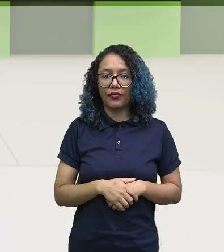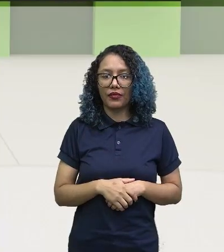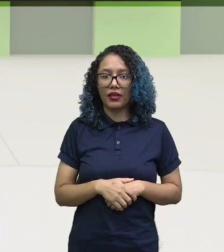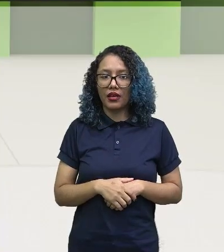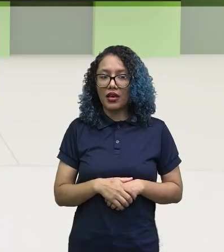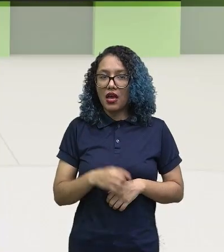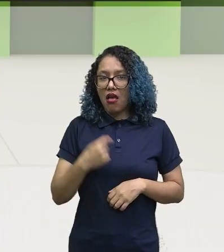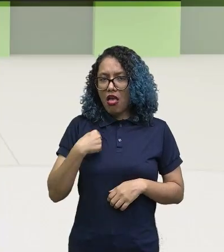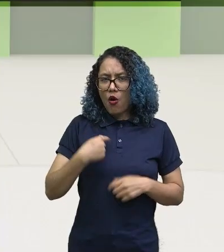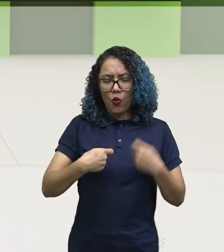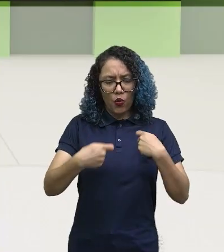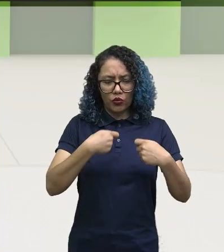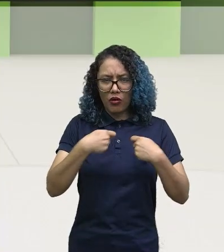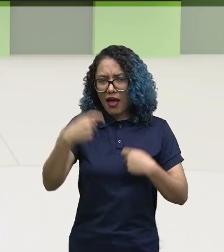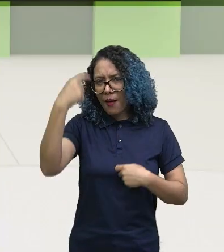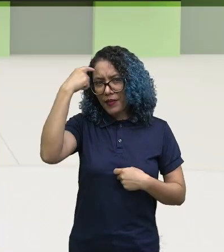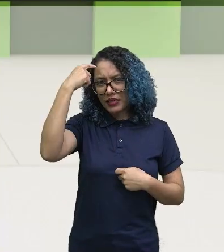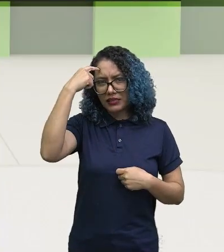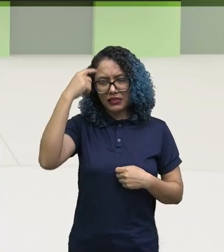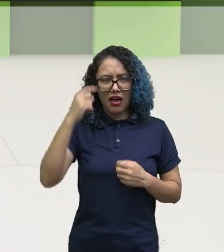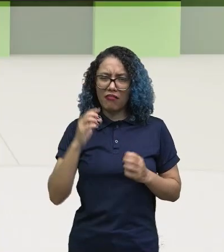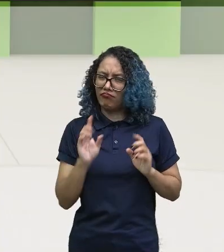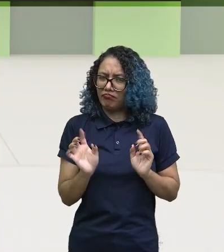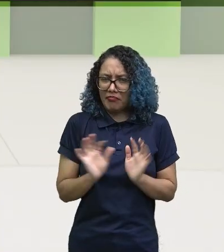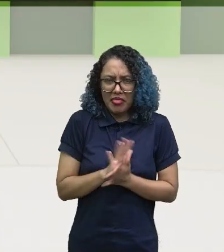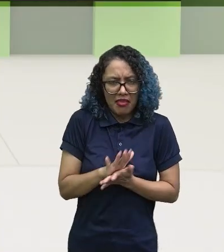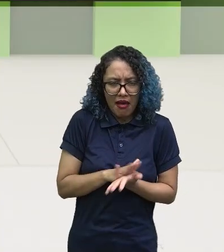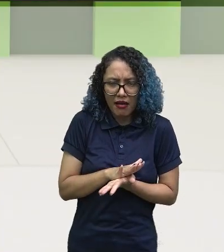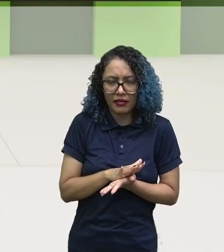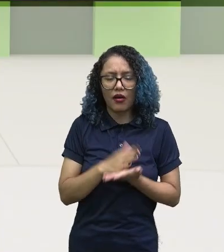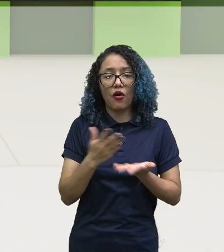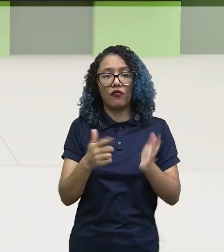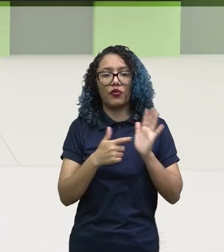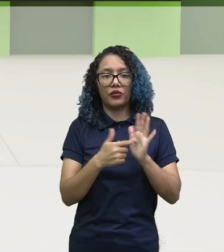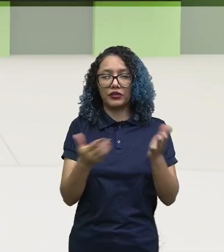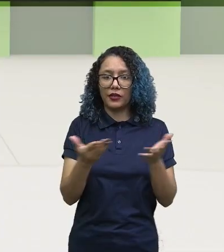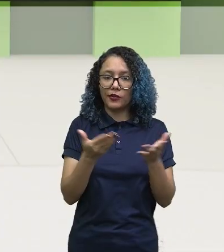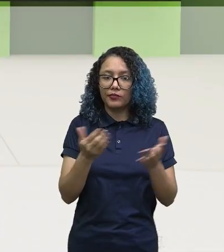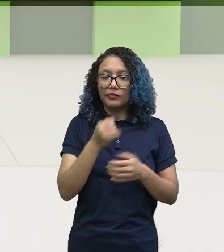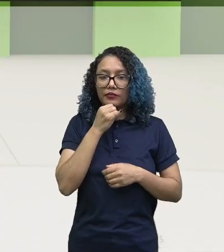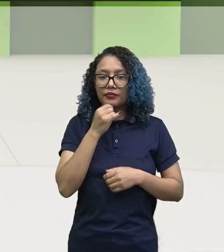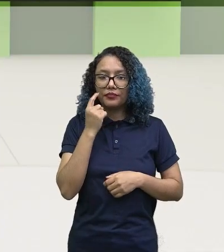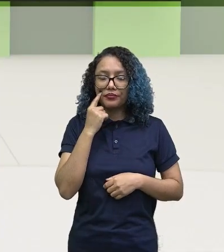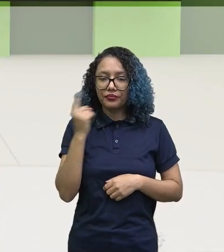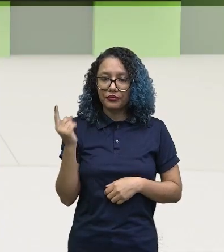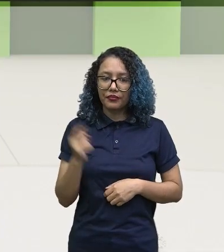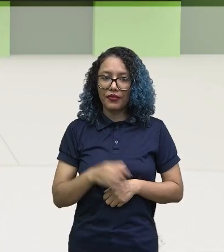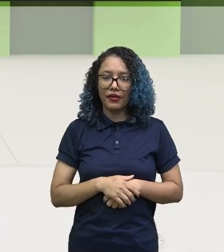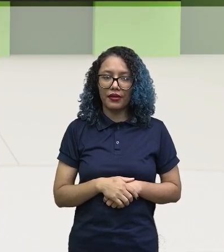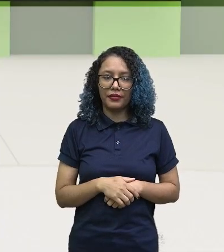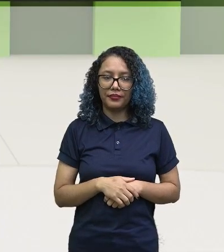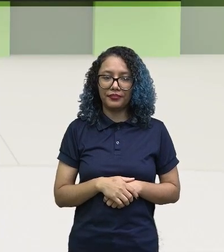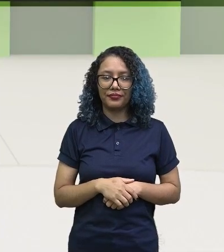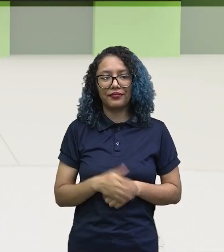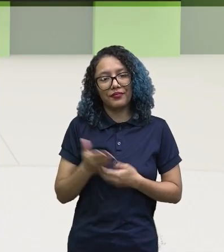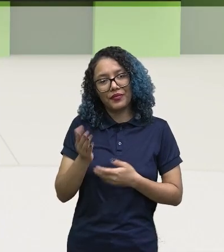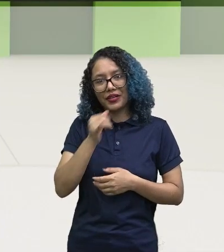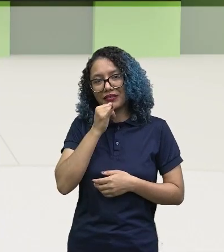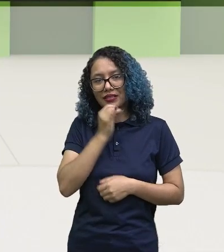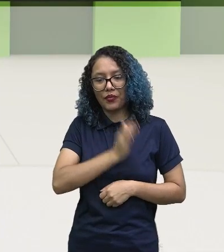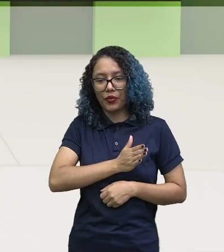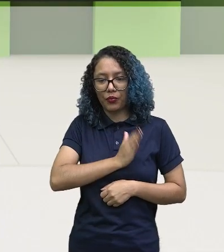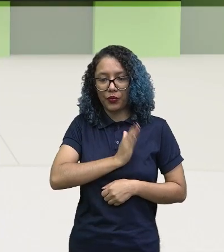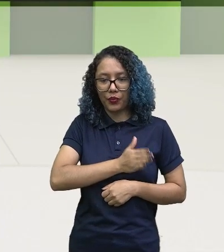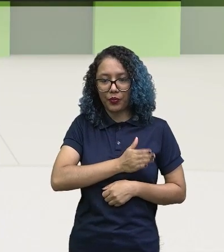esteja ali pensando sobre ele, tá certo? E a gente vai observar o exemplo dele o famoso aqui, ó, batimento cardíaco, né?